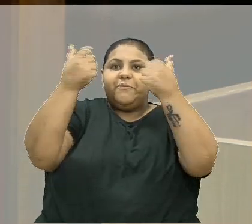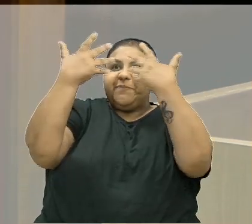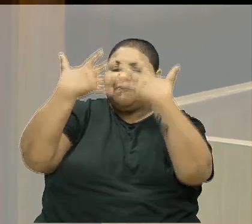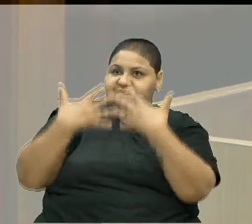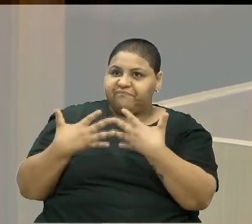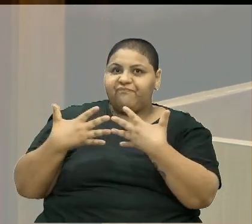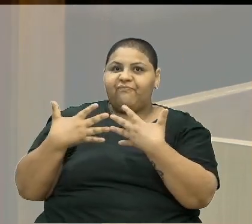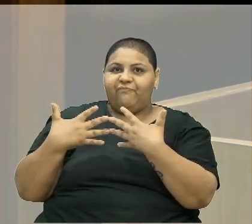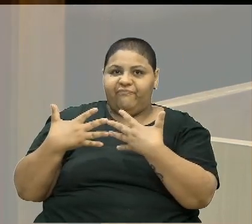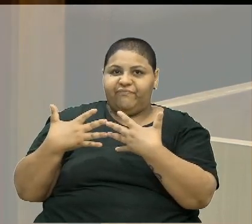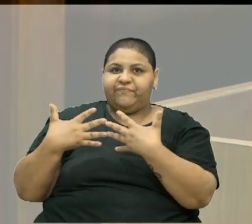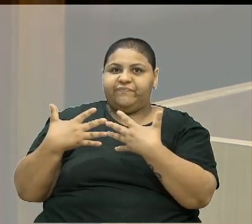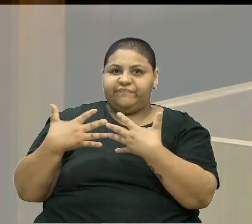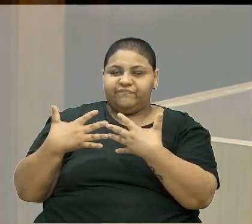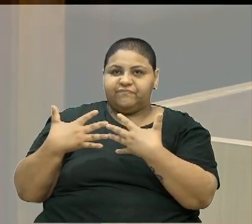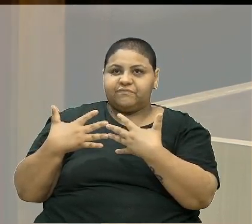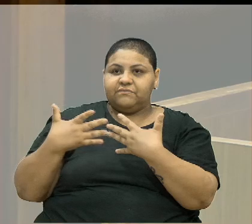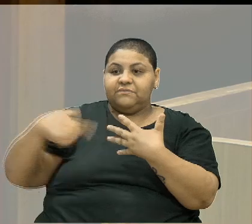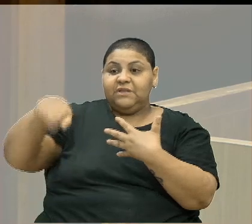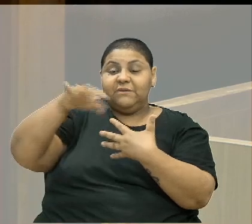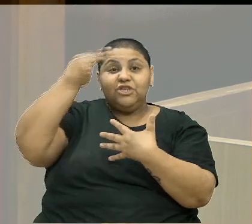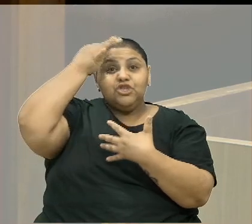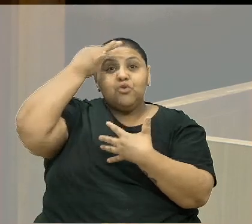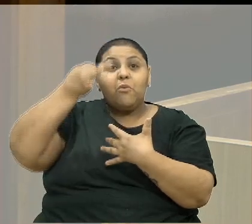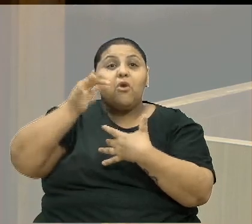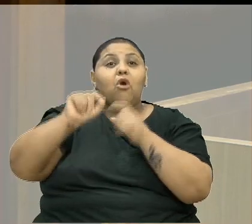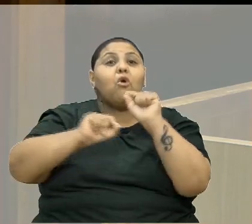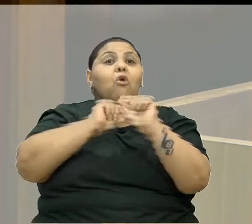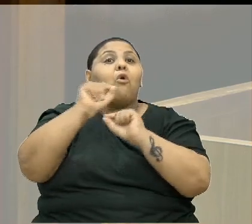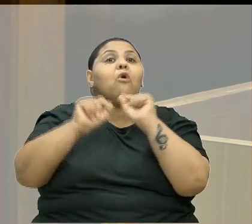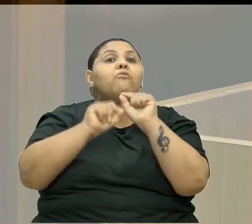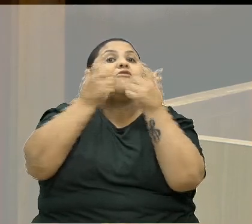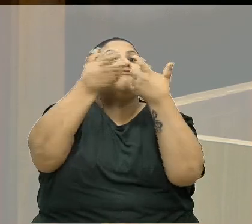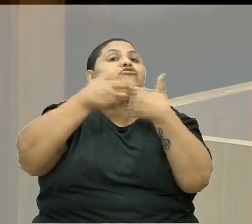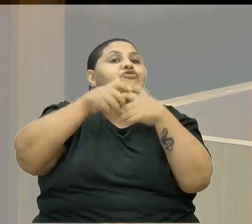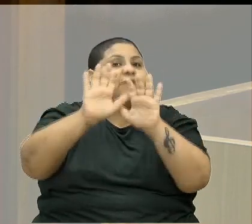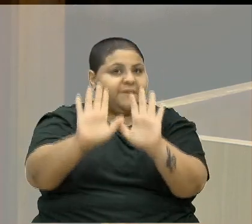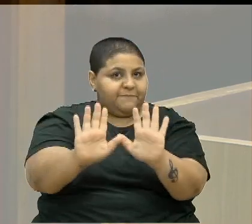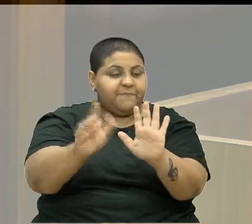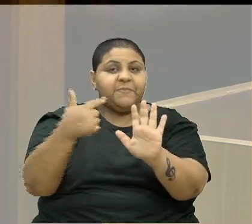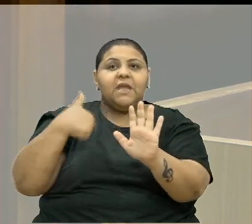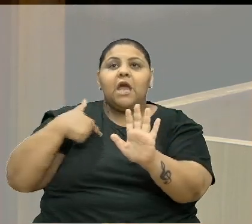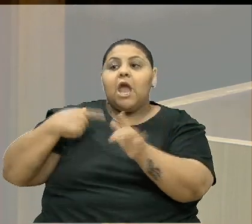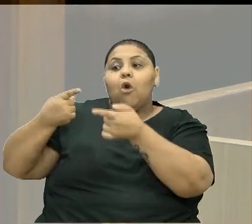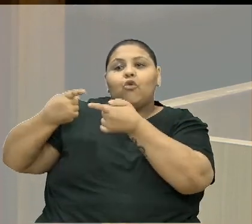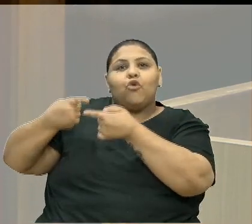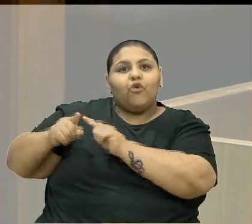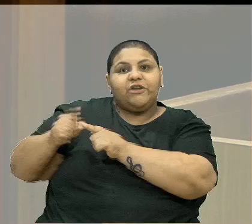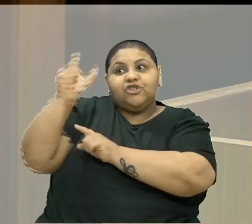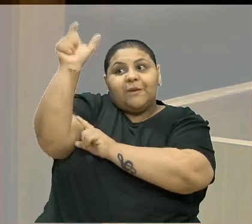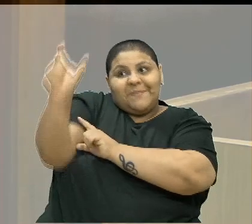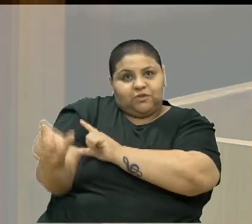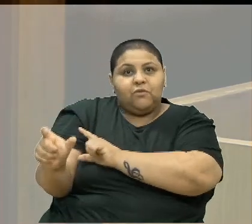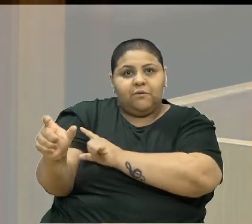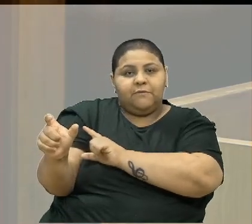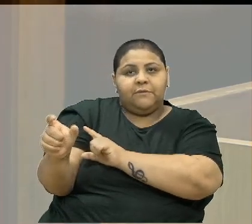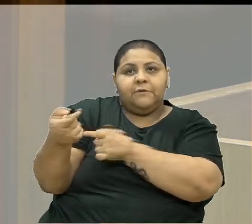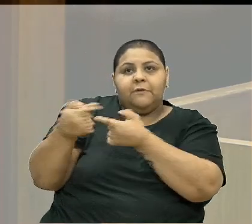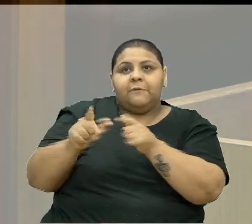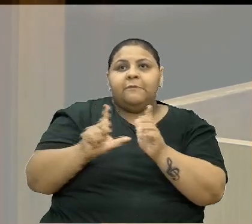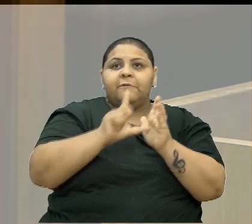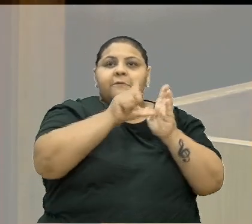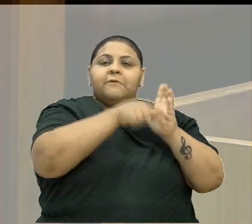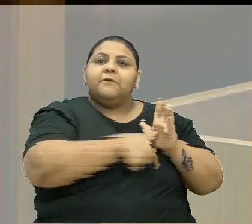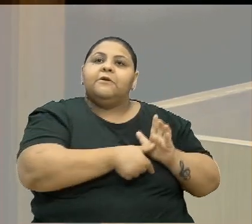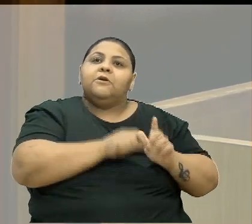algo para a gente entender como é que a coisa funciona. Eu critico a pessoa, mas depois eu